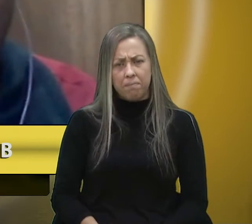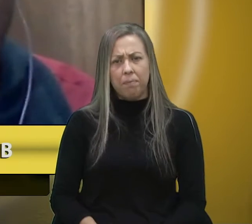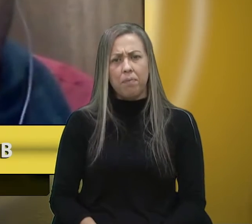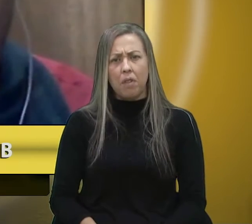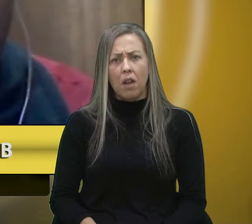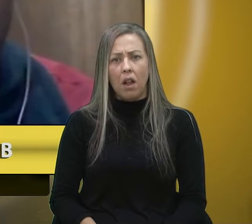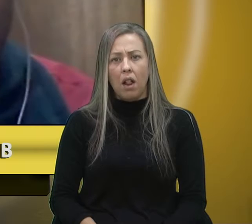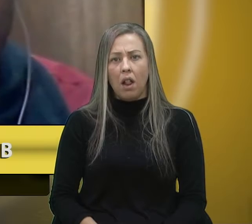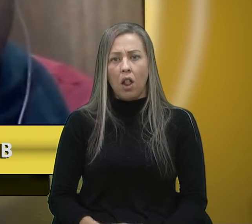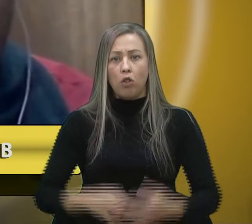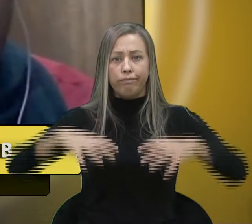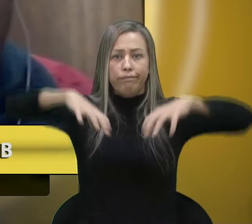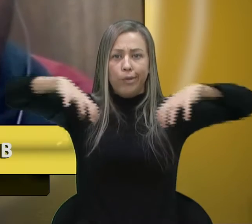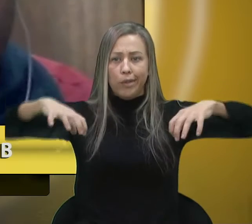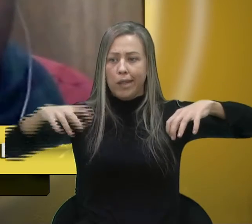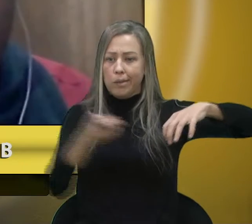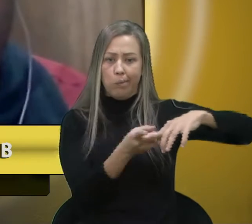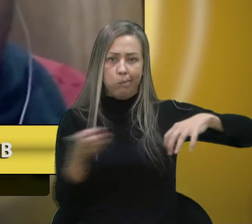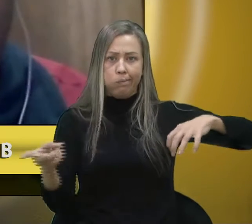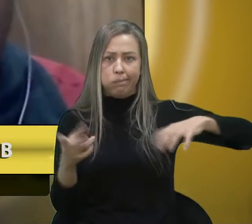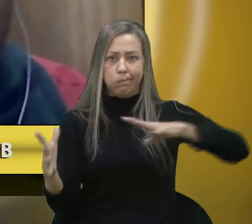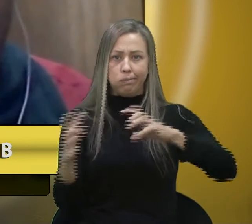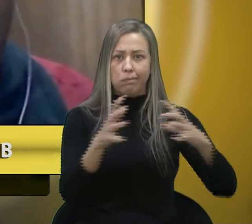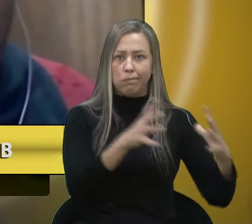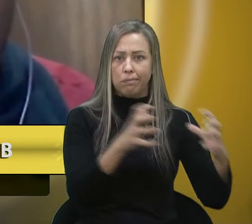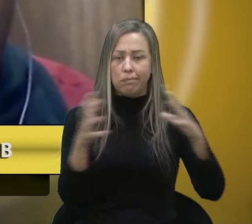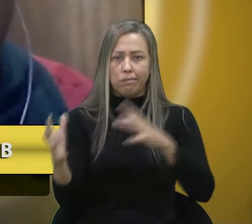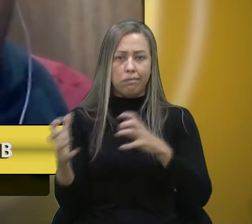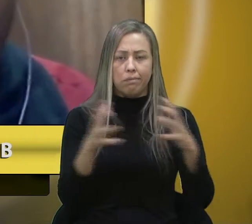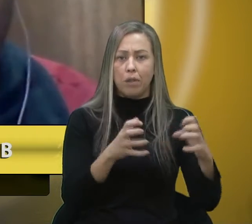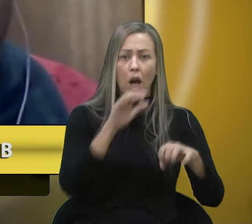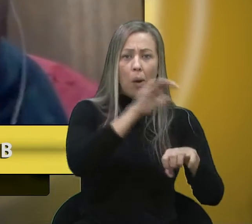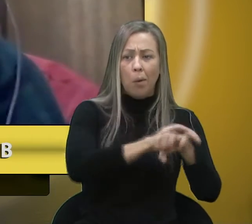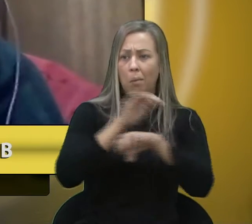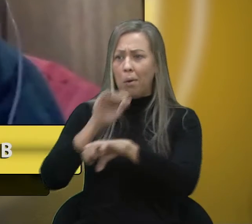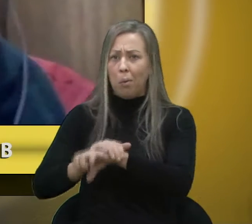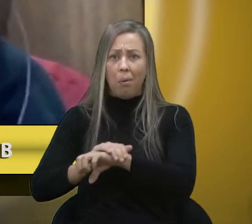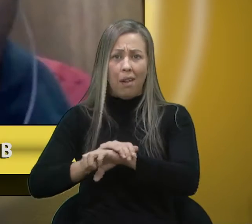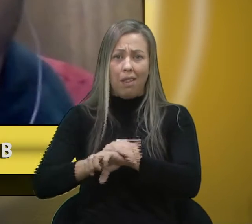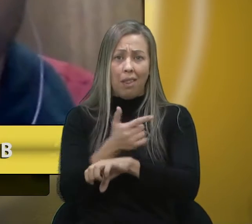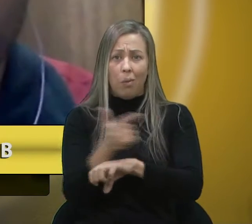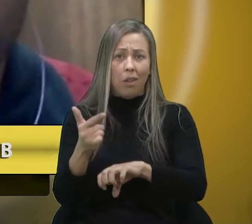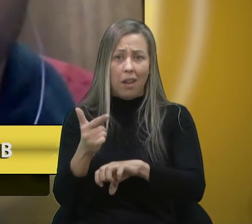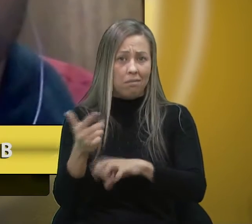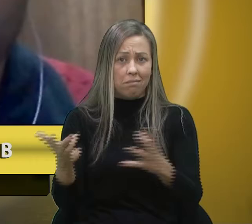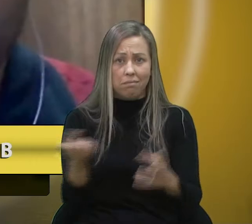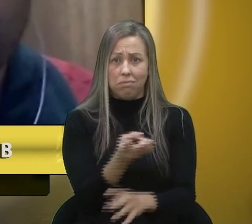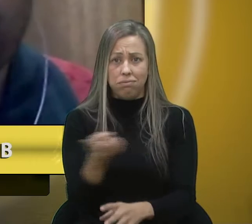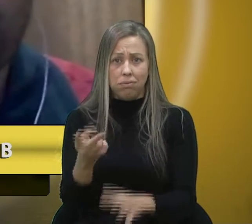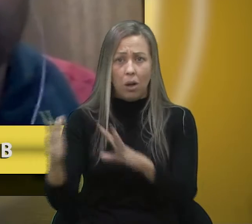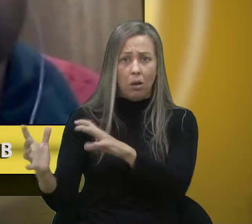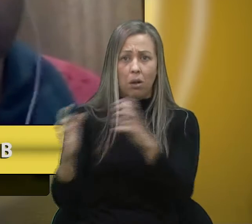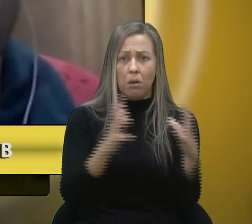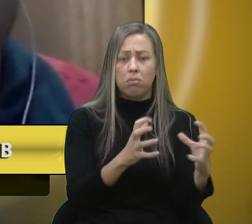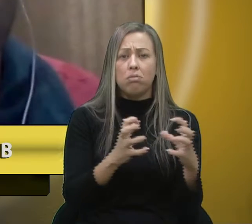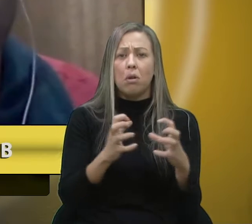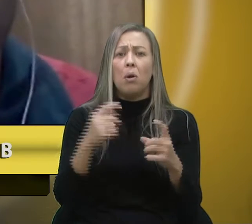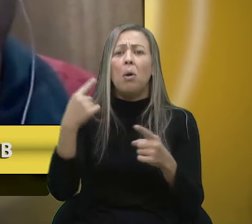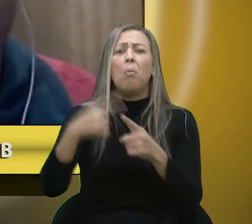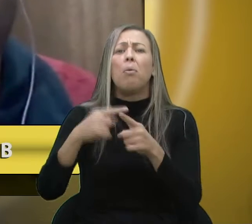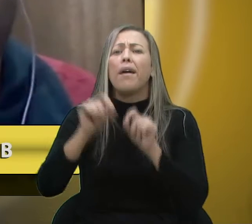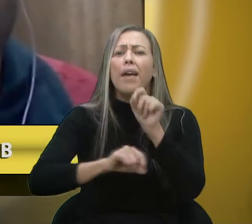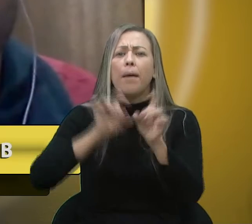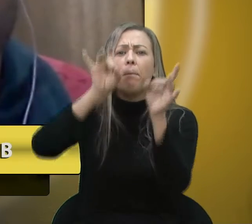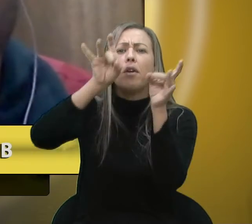ambos os lados, e aí não dá para tirar a culpa de ninguém, né? Porque está se prejudicando